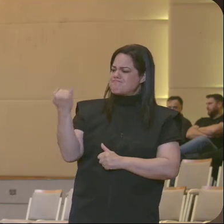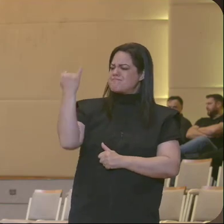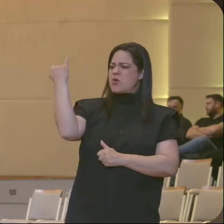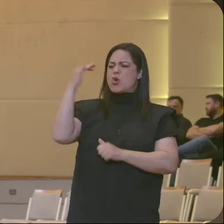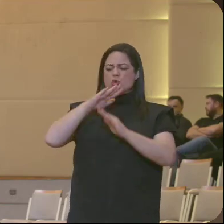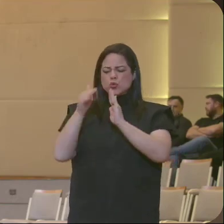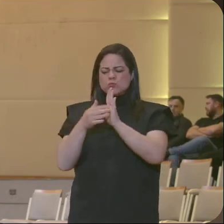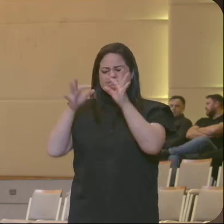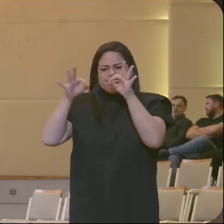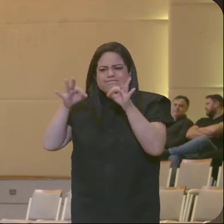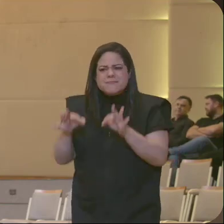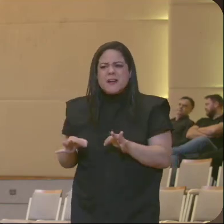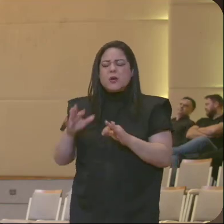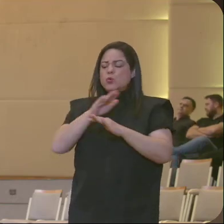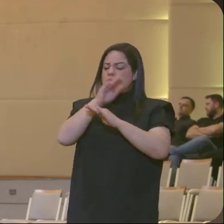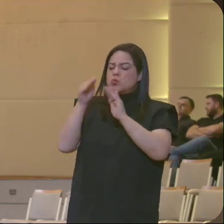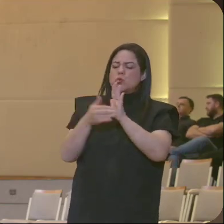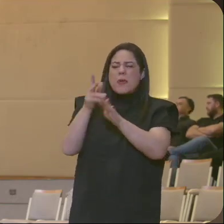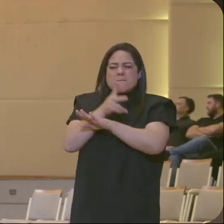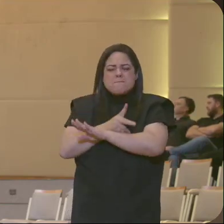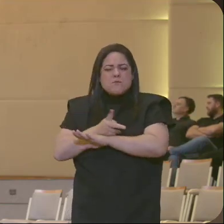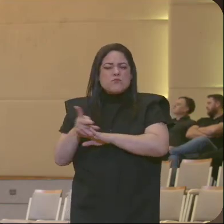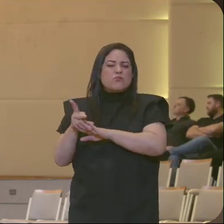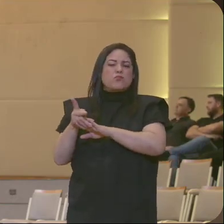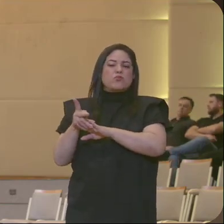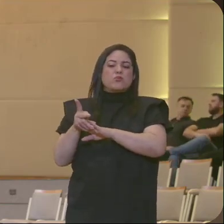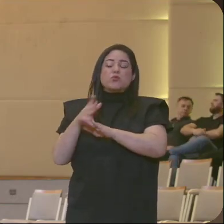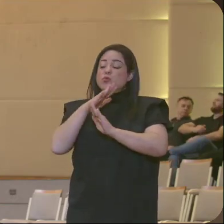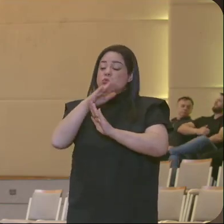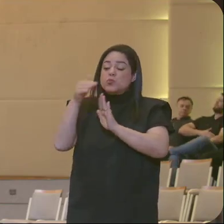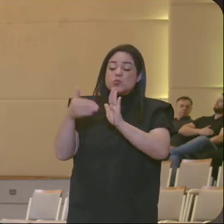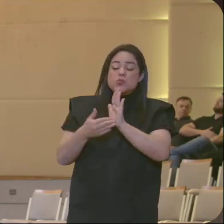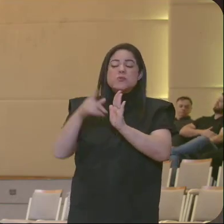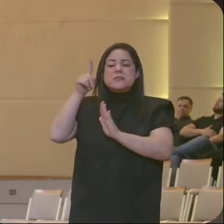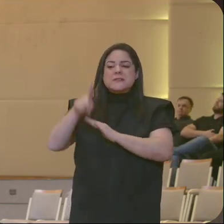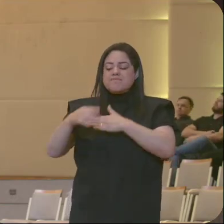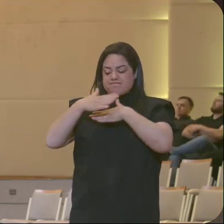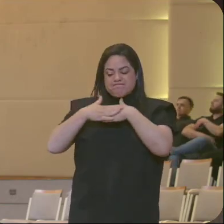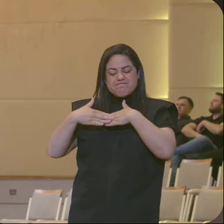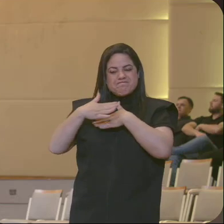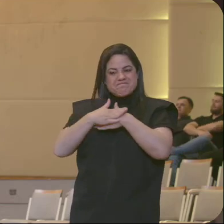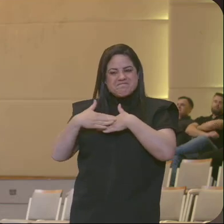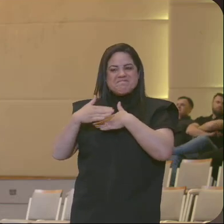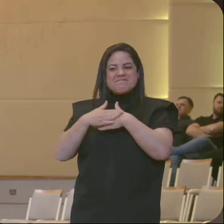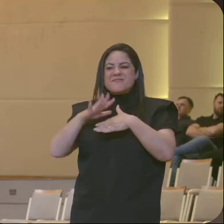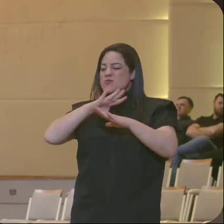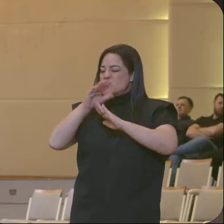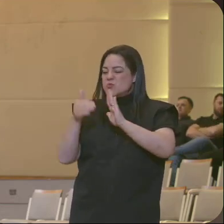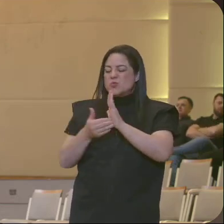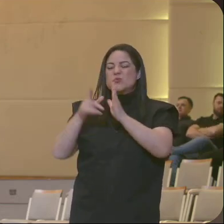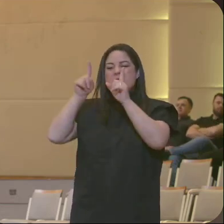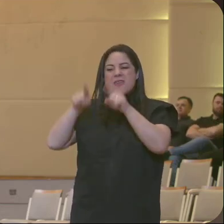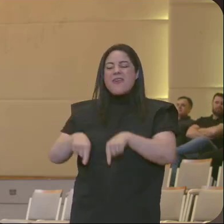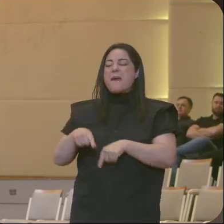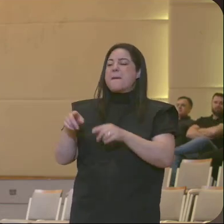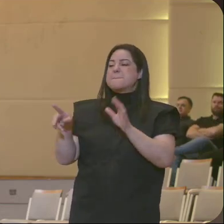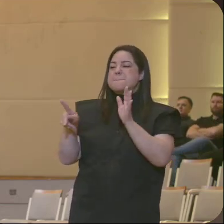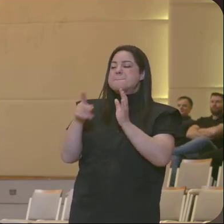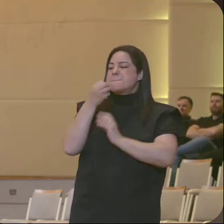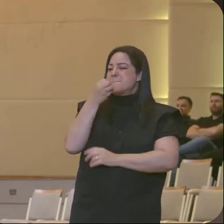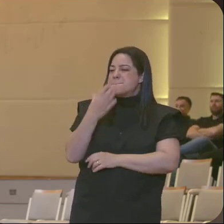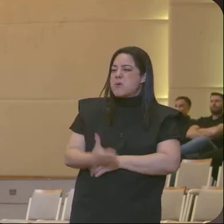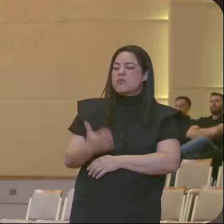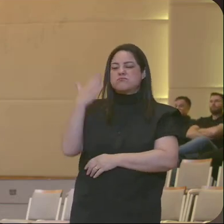for correto, tudo o que for puro, tudo o que for amável, tudo o que for de boa fama. Eu